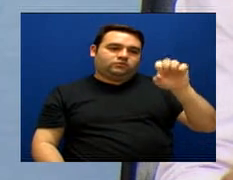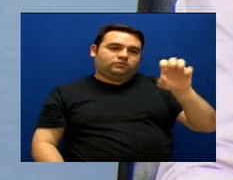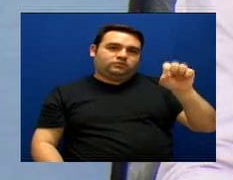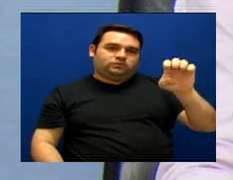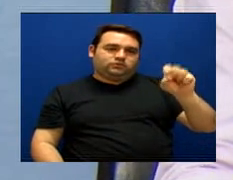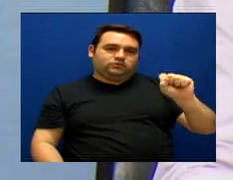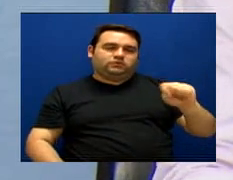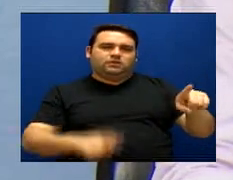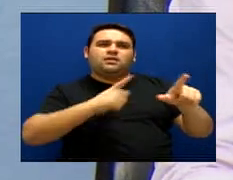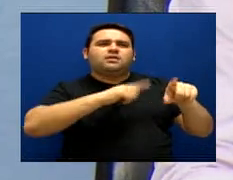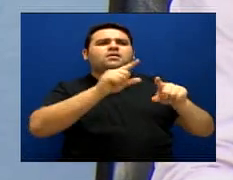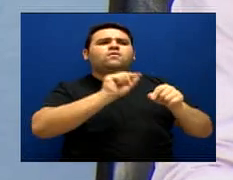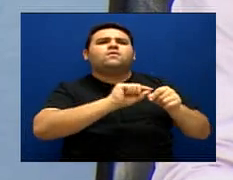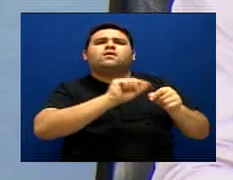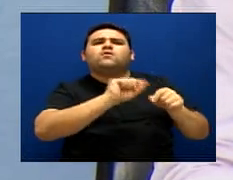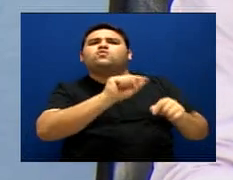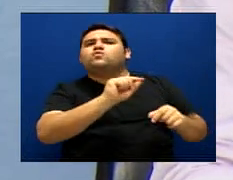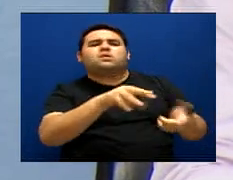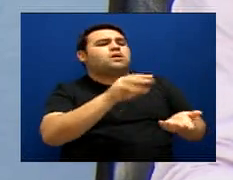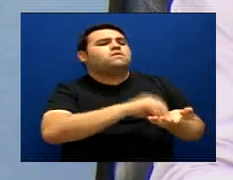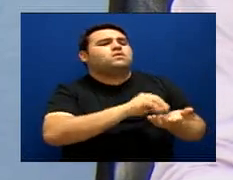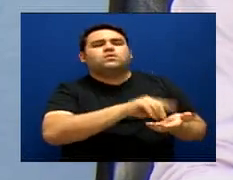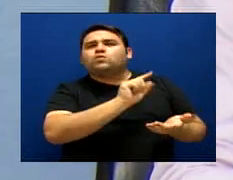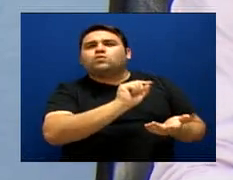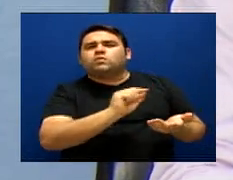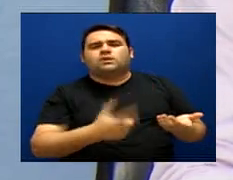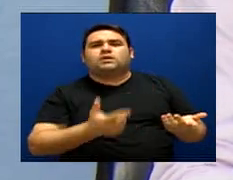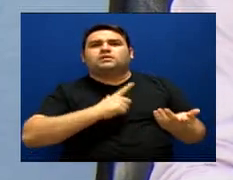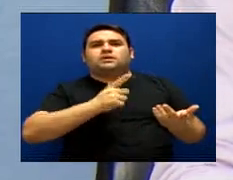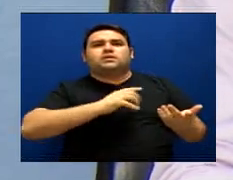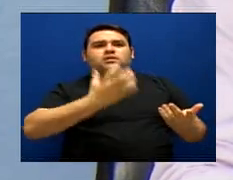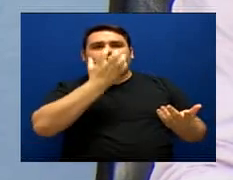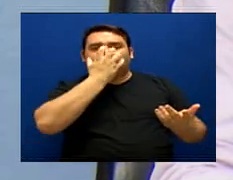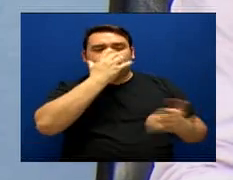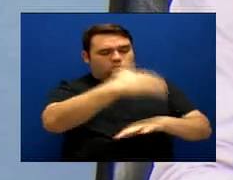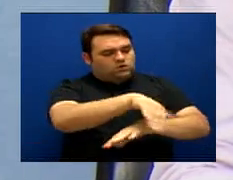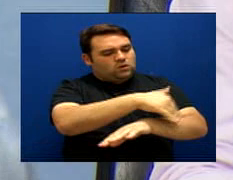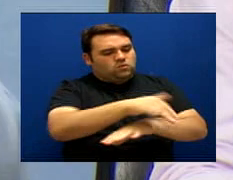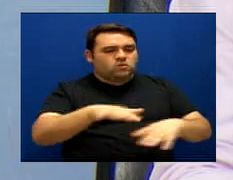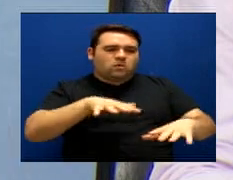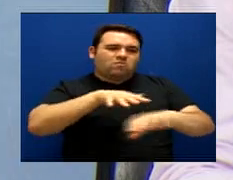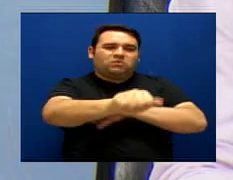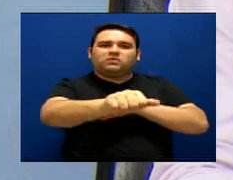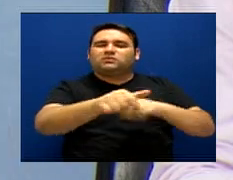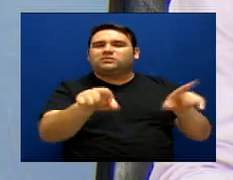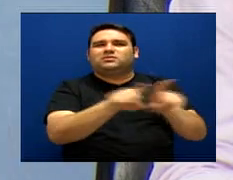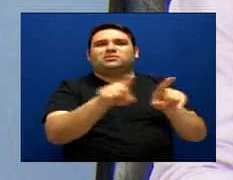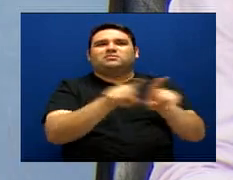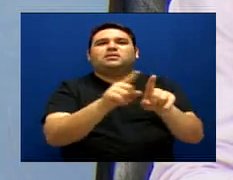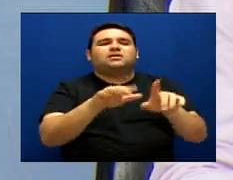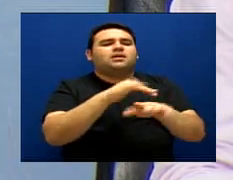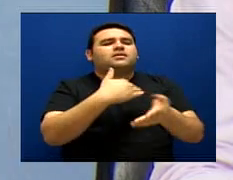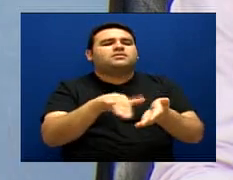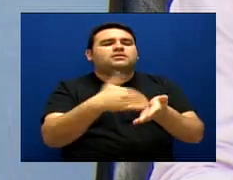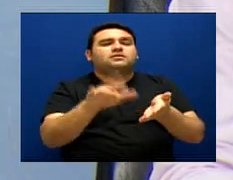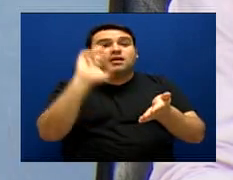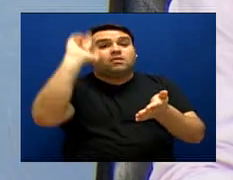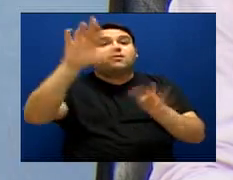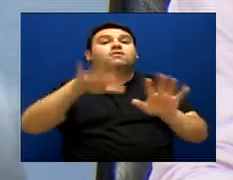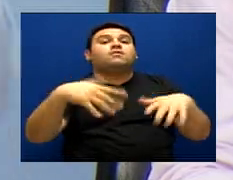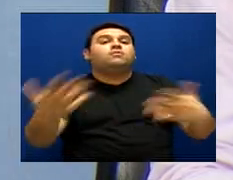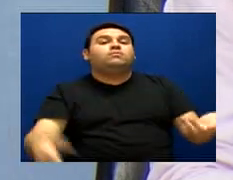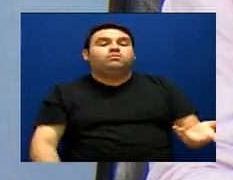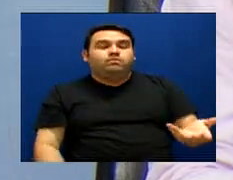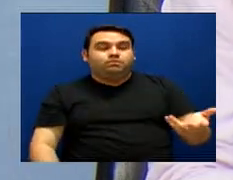a zoonoses, saber o que a zoonoses faz, o que ela não faz, se ela recolhe o cachorro de rua atropelado, qual secretaria que é competente é